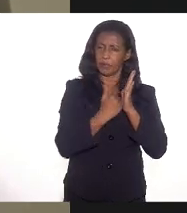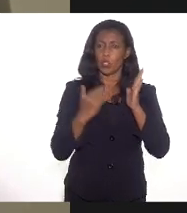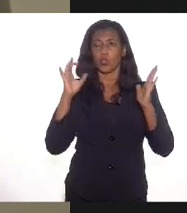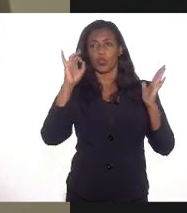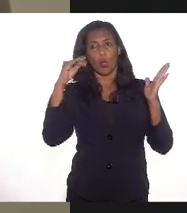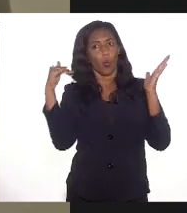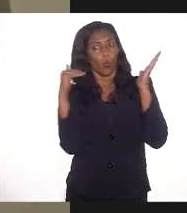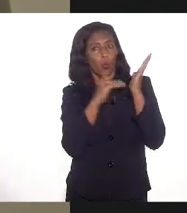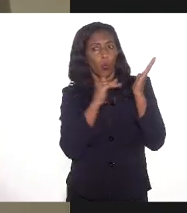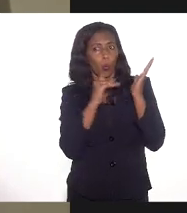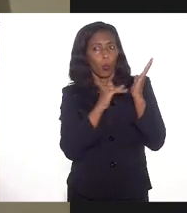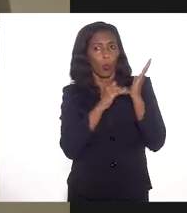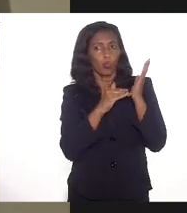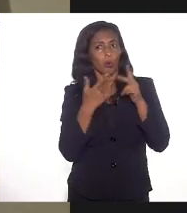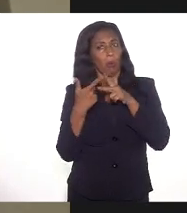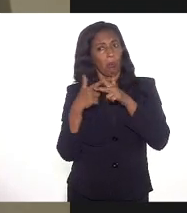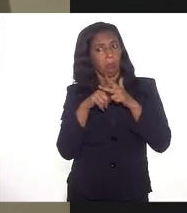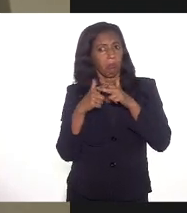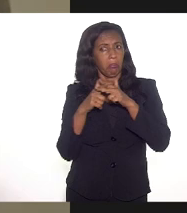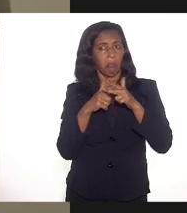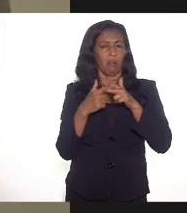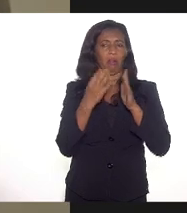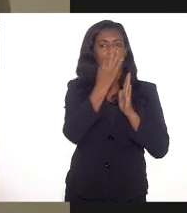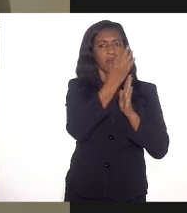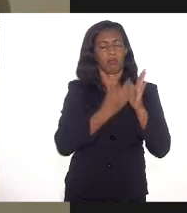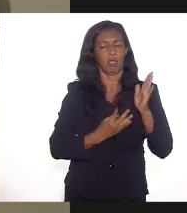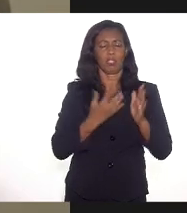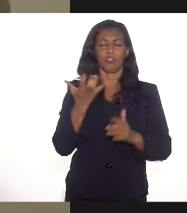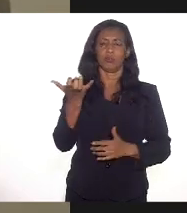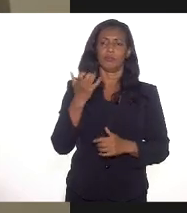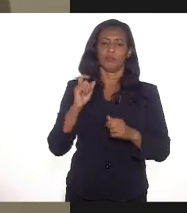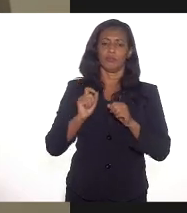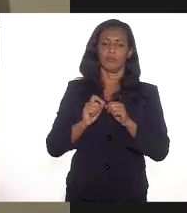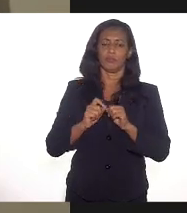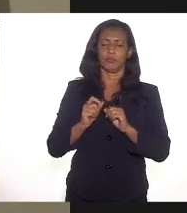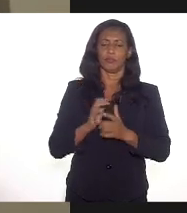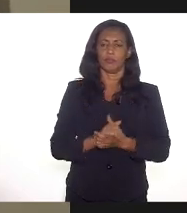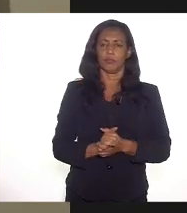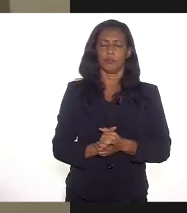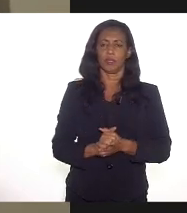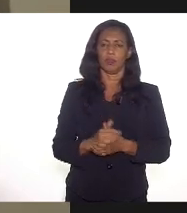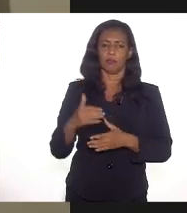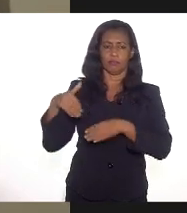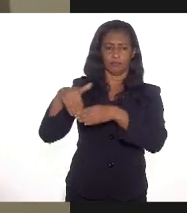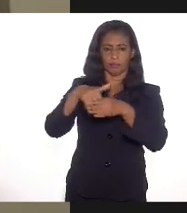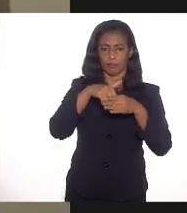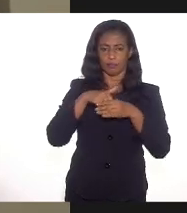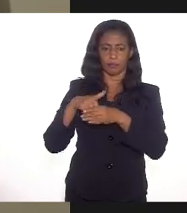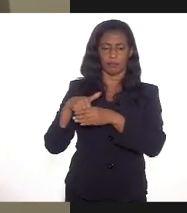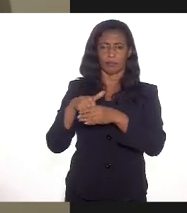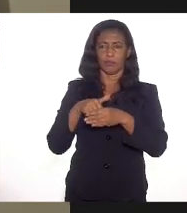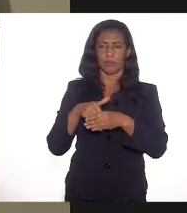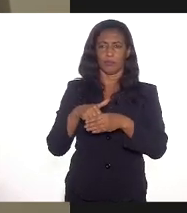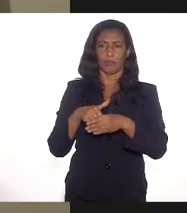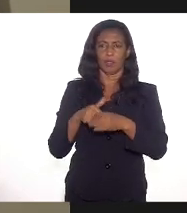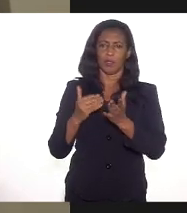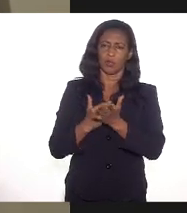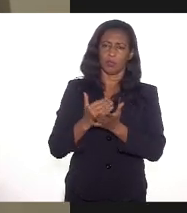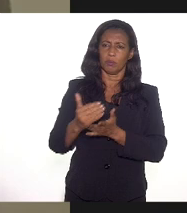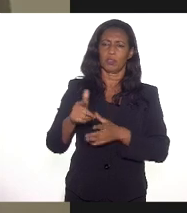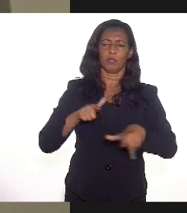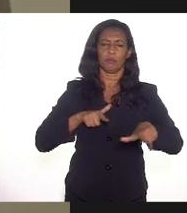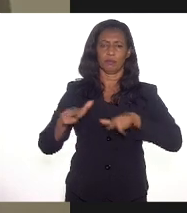última, mexer talvez no texto. Eu quero fazer aqui um apelo a todos para que possamos votar, para nós iniciarmos o trabalho que